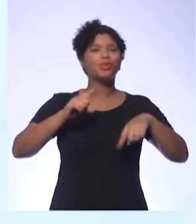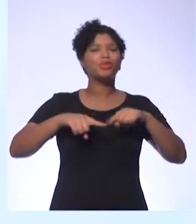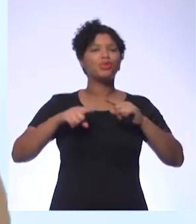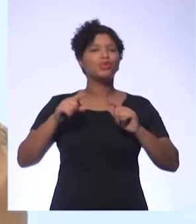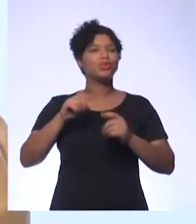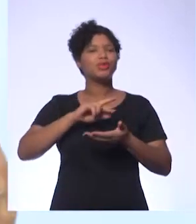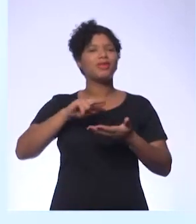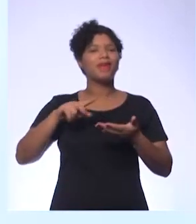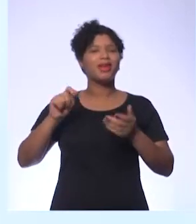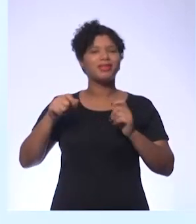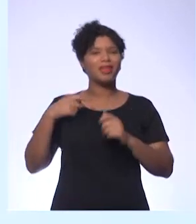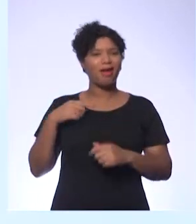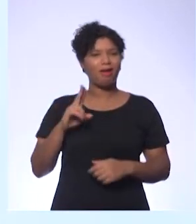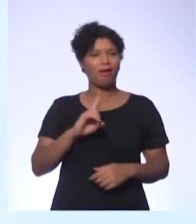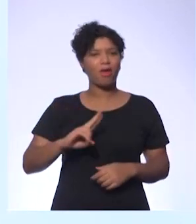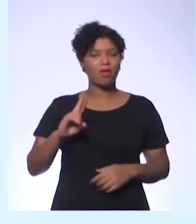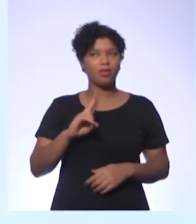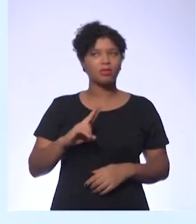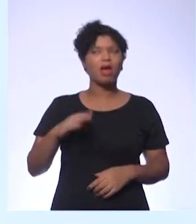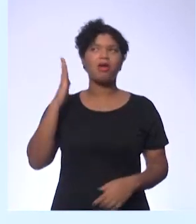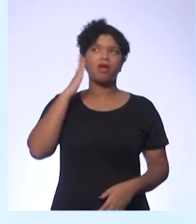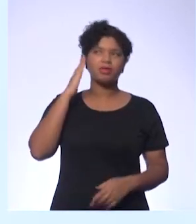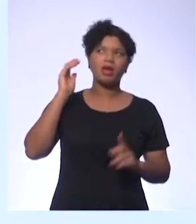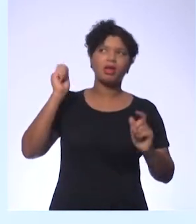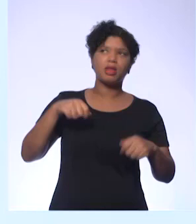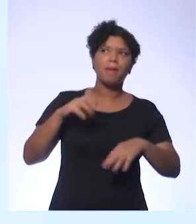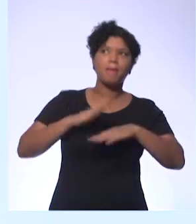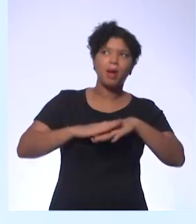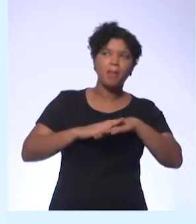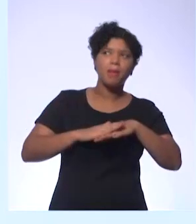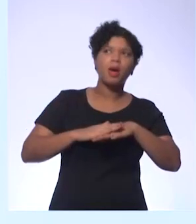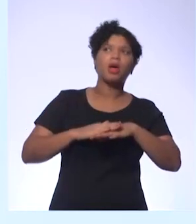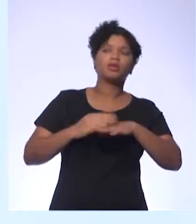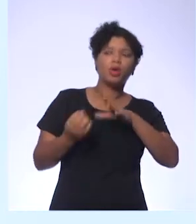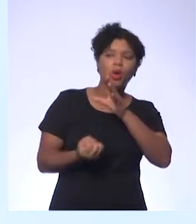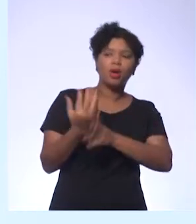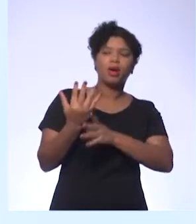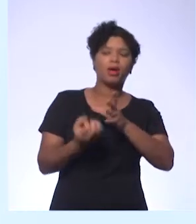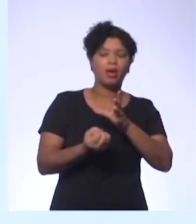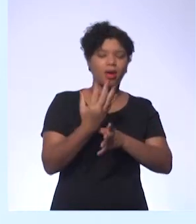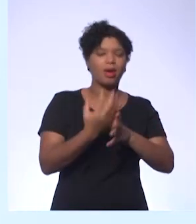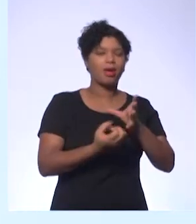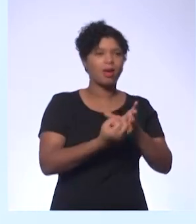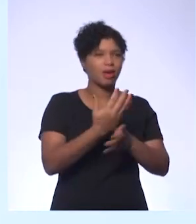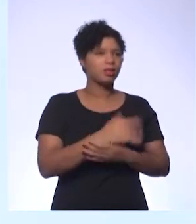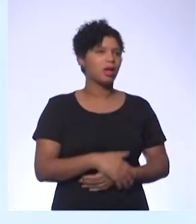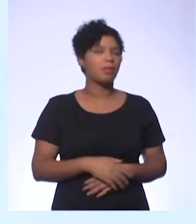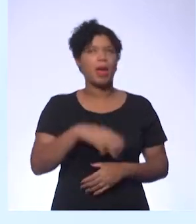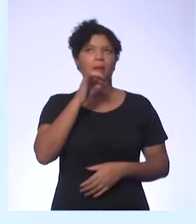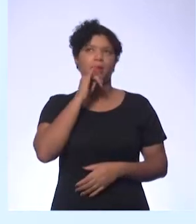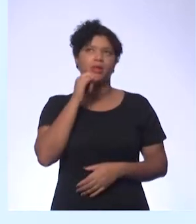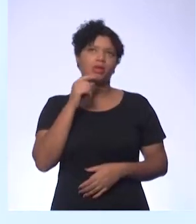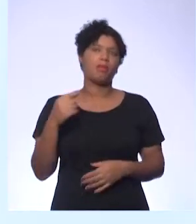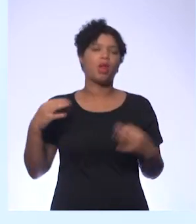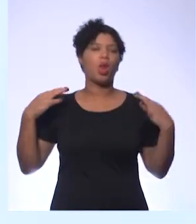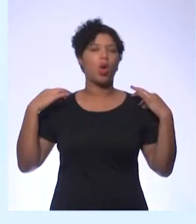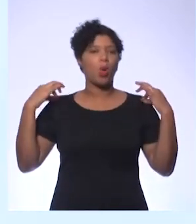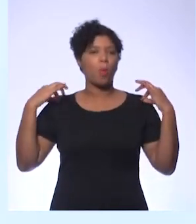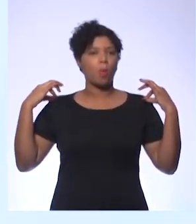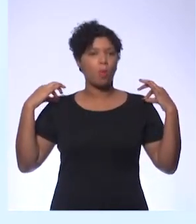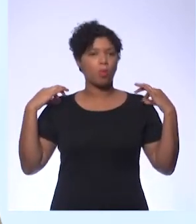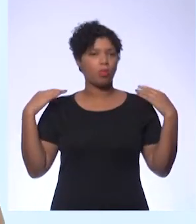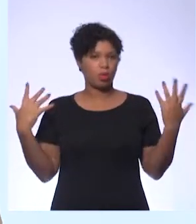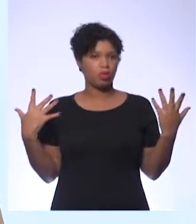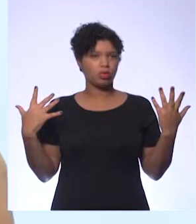conhecia todo o processo para chegar em um produto. Então, vamos supor que ele fosse fabricar uma blusa, uma camisa.